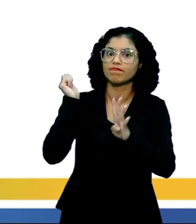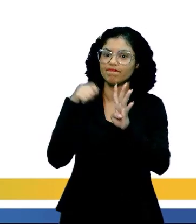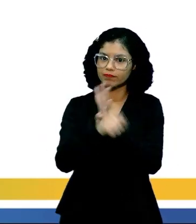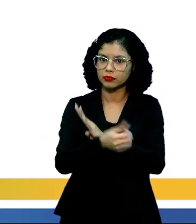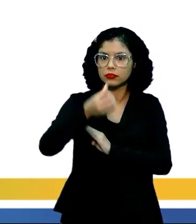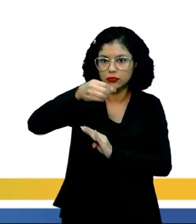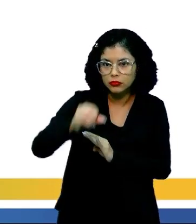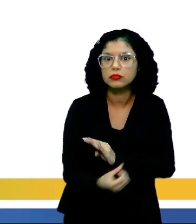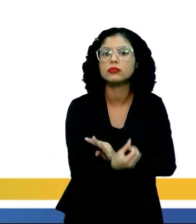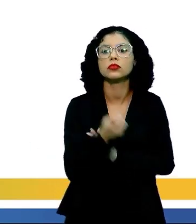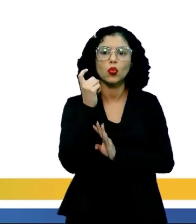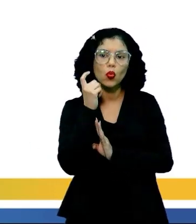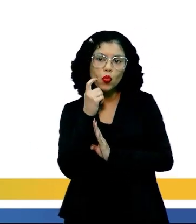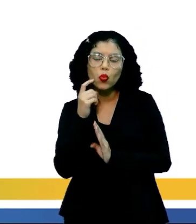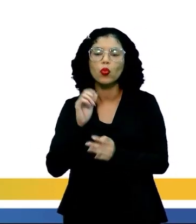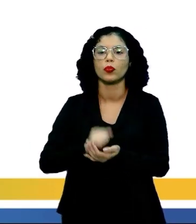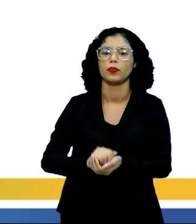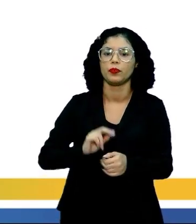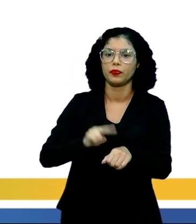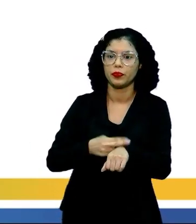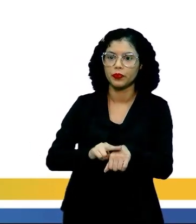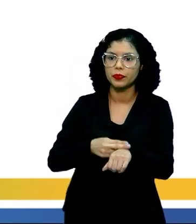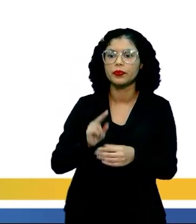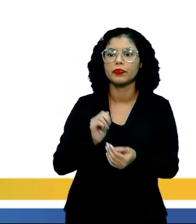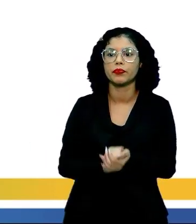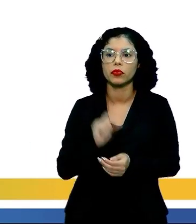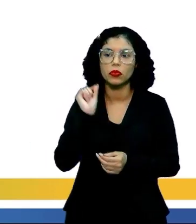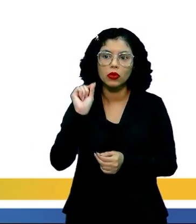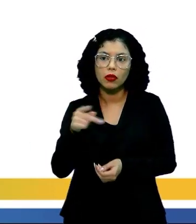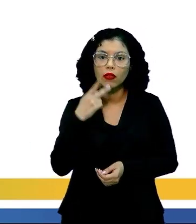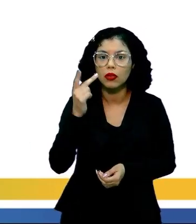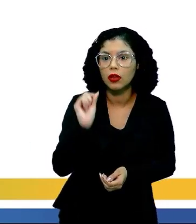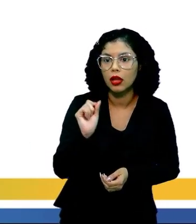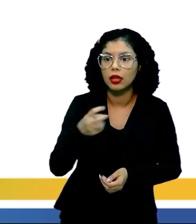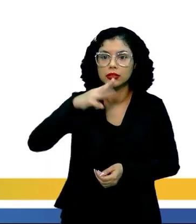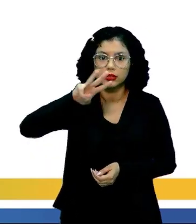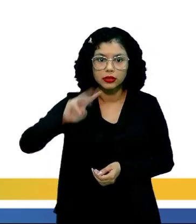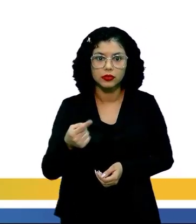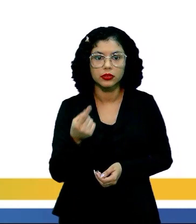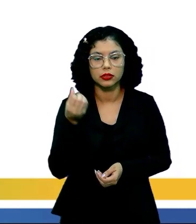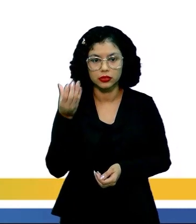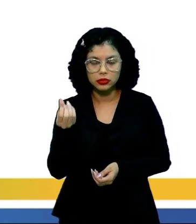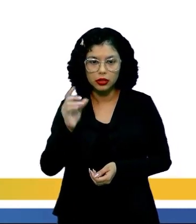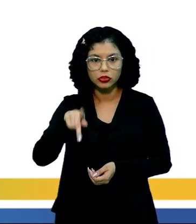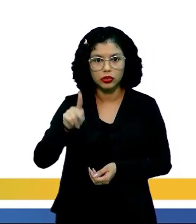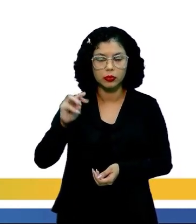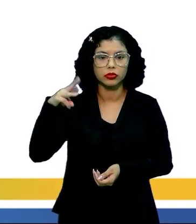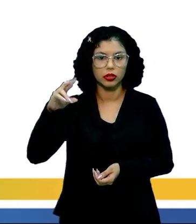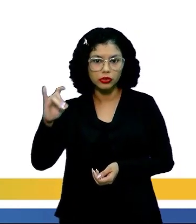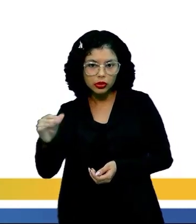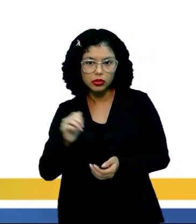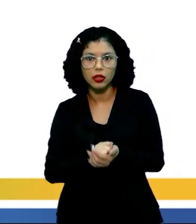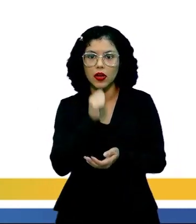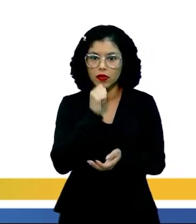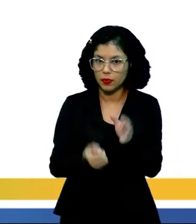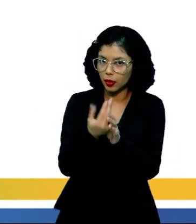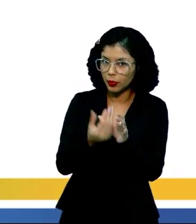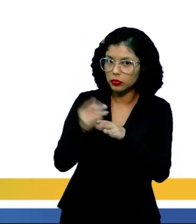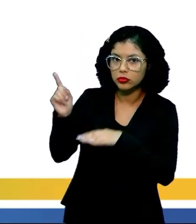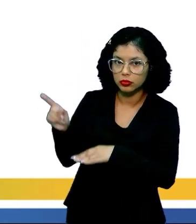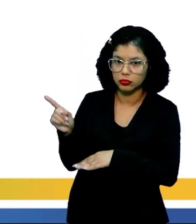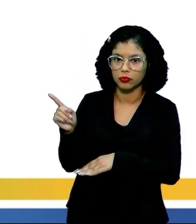mês 6.000 bombons de brigadeiro. O que demanda, aqui está dizendo, 3,6 kg de recheio para essa